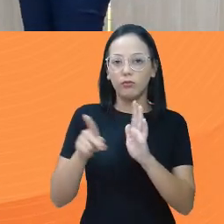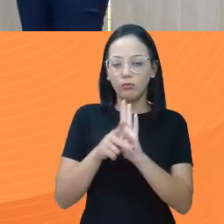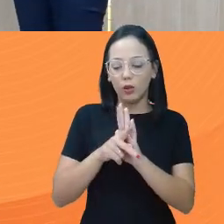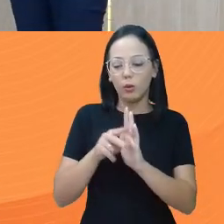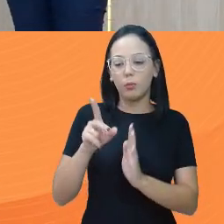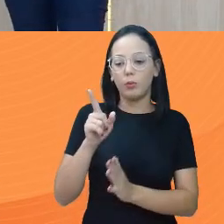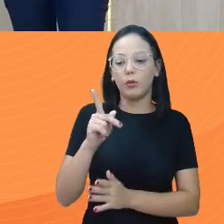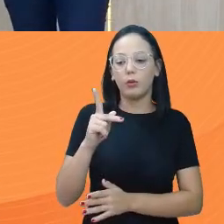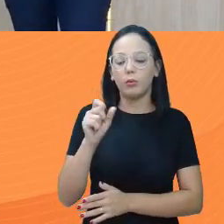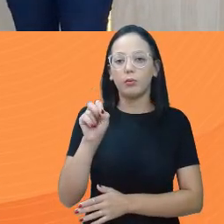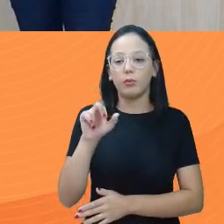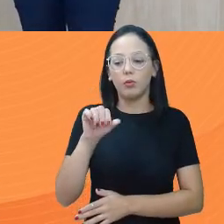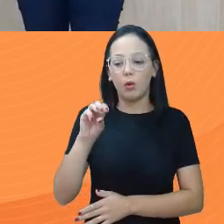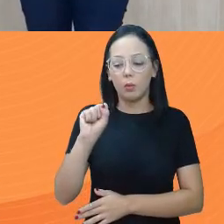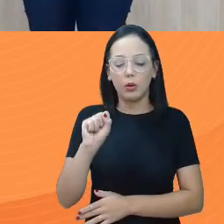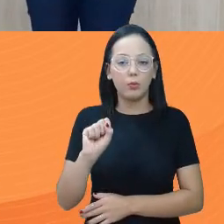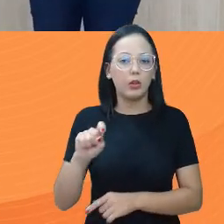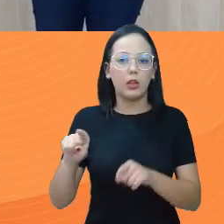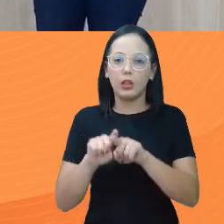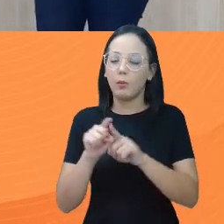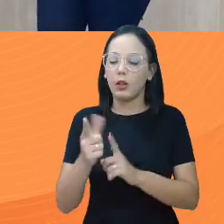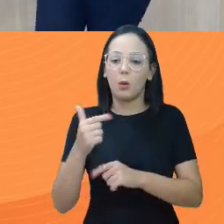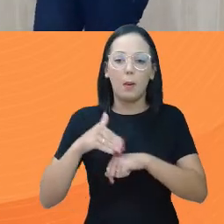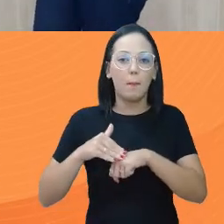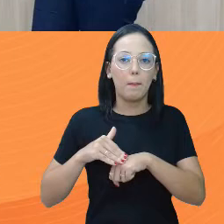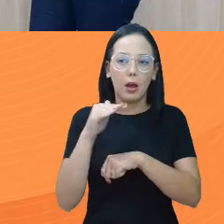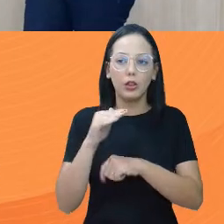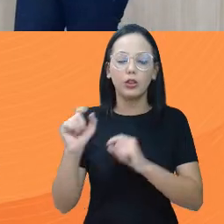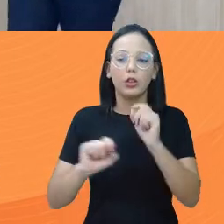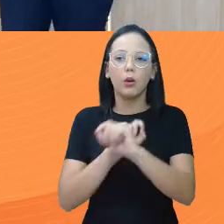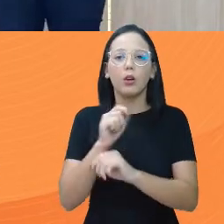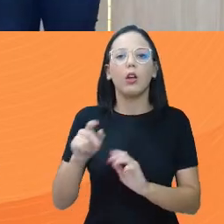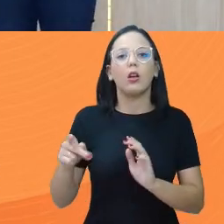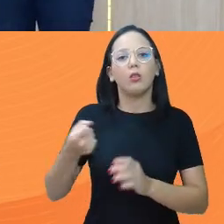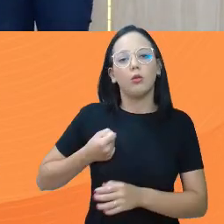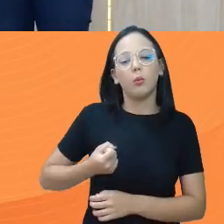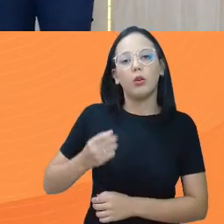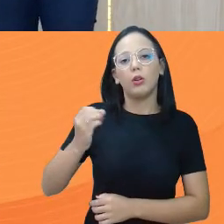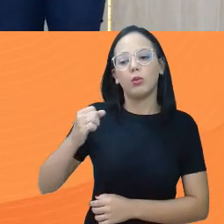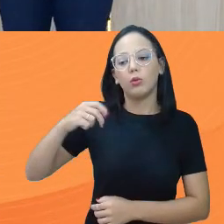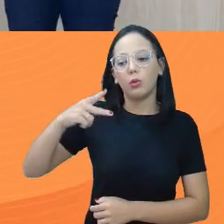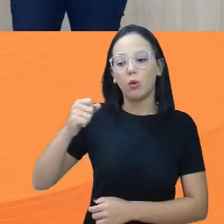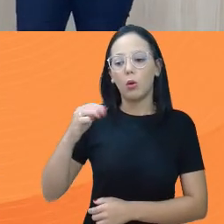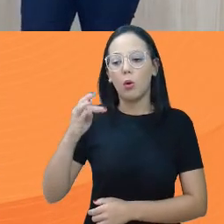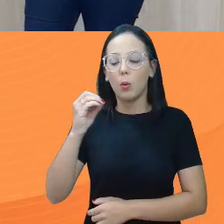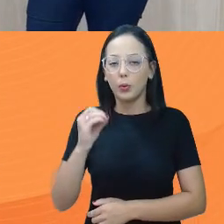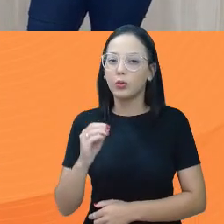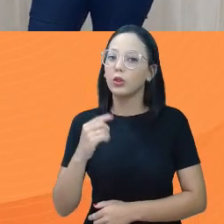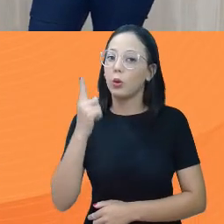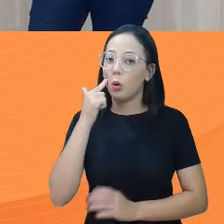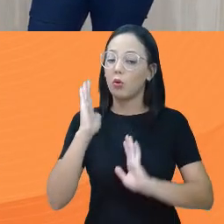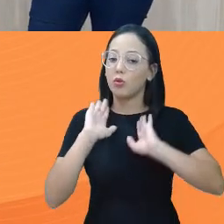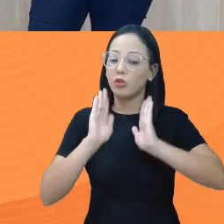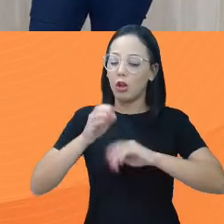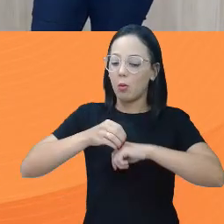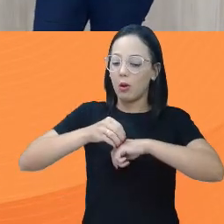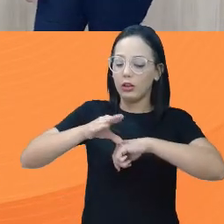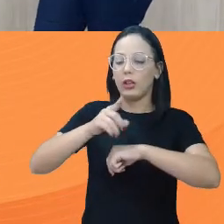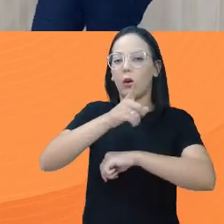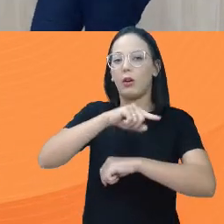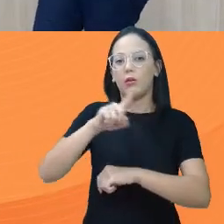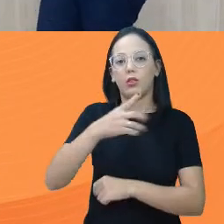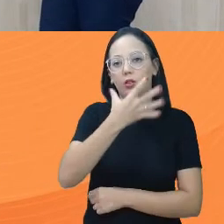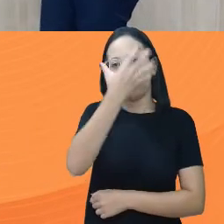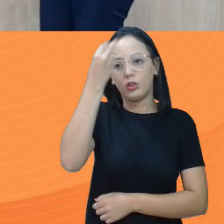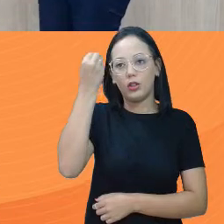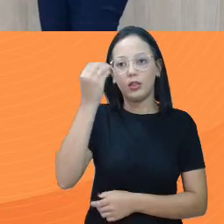primo, e não entra em mais de dois divisores, que seria números compostos, tá certo? Então, já bota aí uma observação para você não esquecer